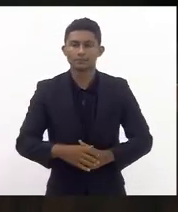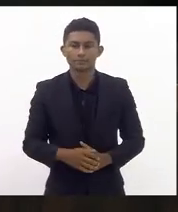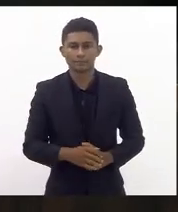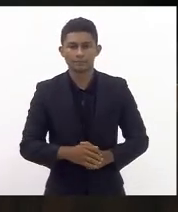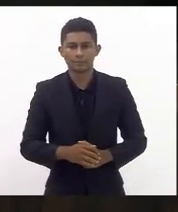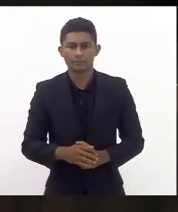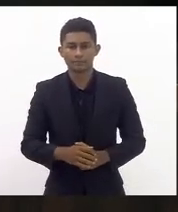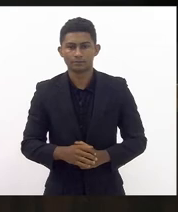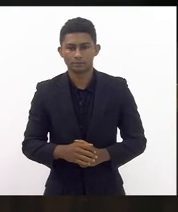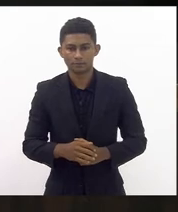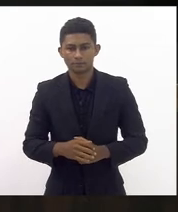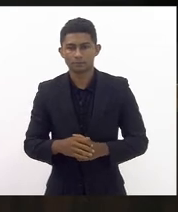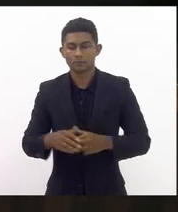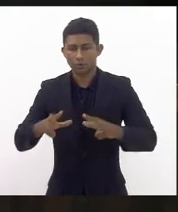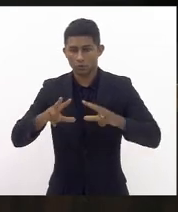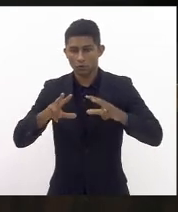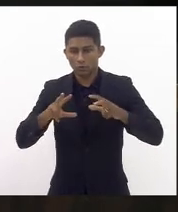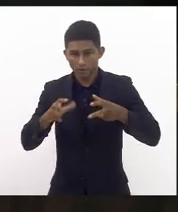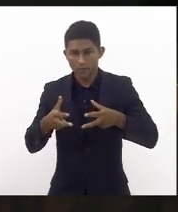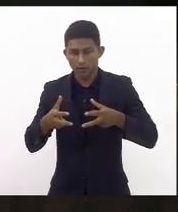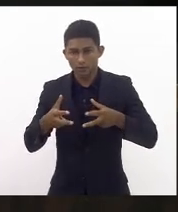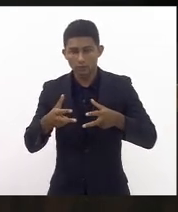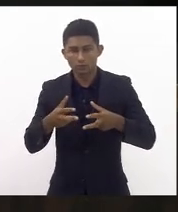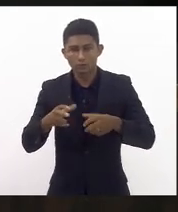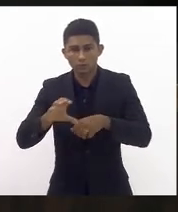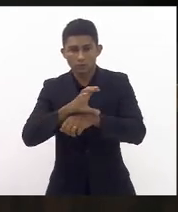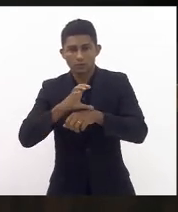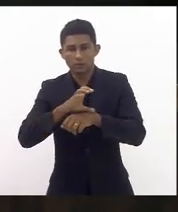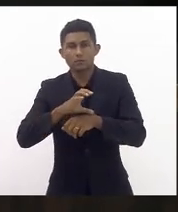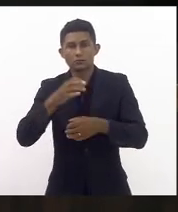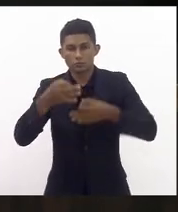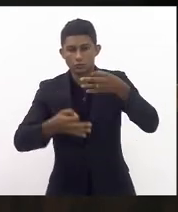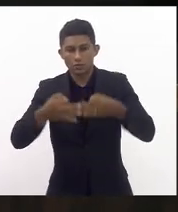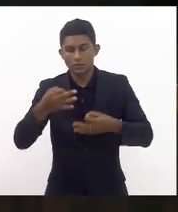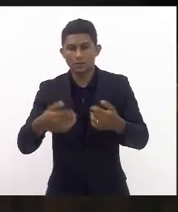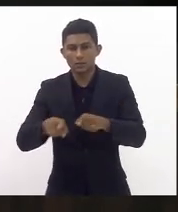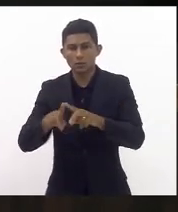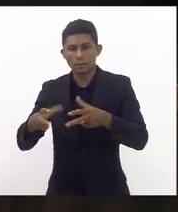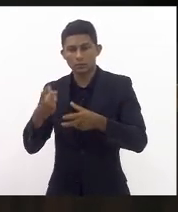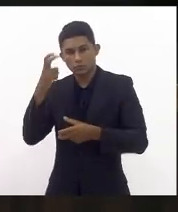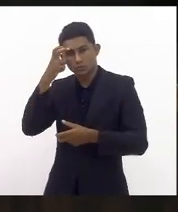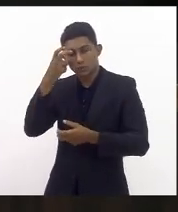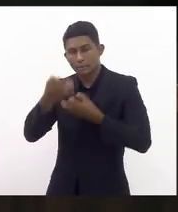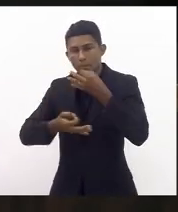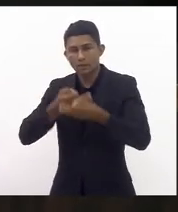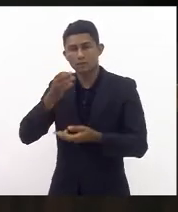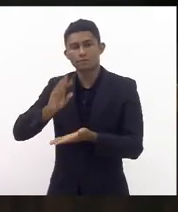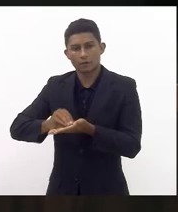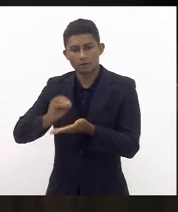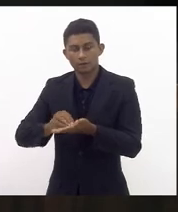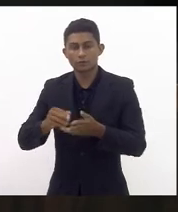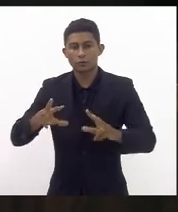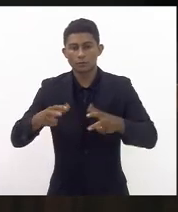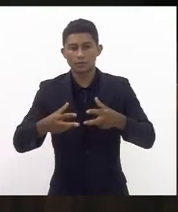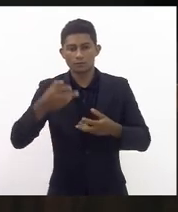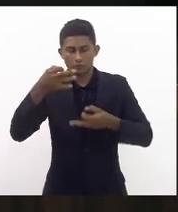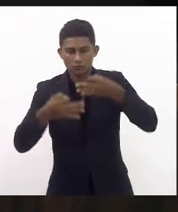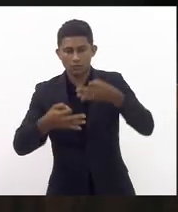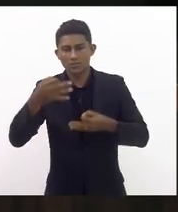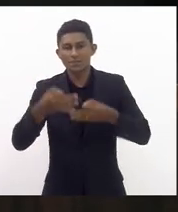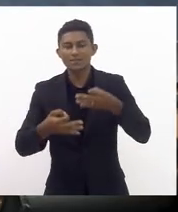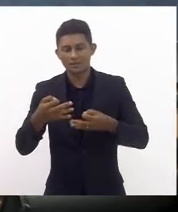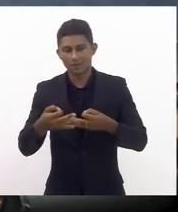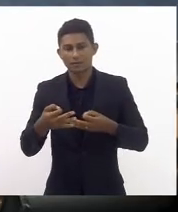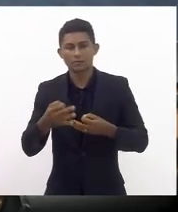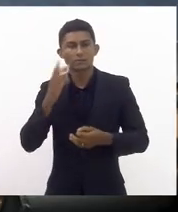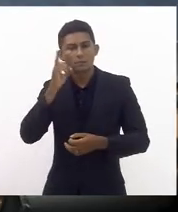do Rio de Janeiro, pendendo de pareceres das comissões de Constituição, Justiça e de Cultura. Para emitir parecer pela Comissão de Constituição e Justiça, deputado Márcio